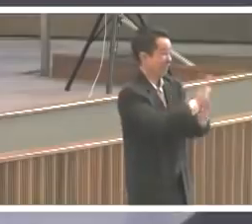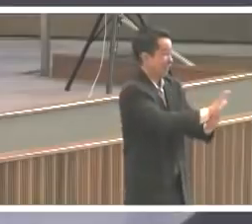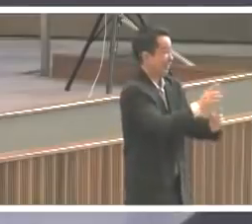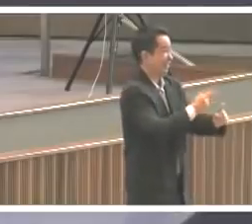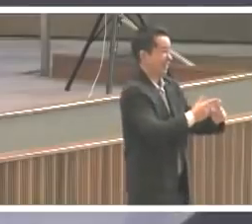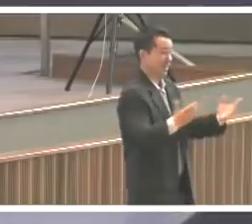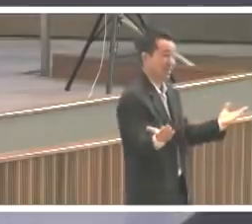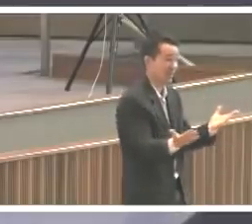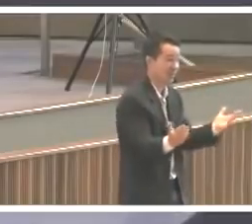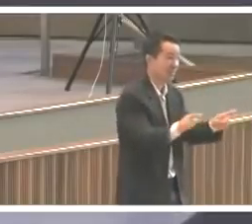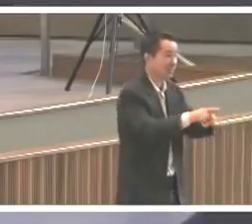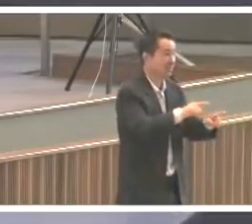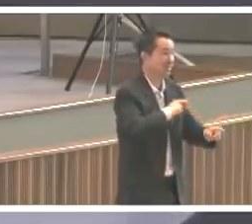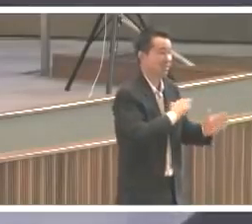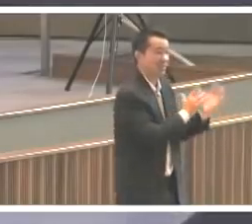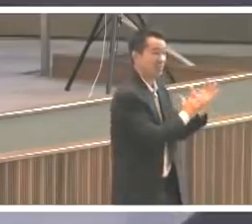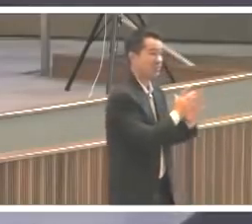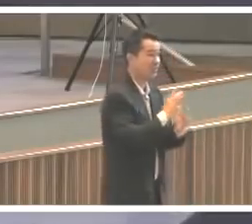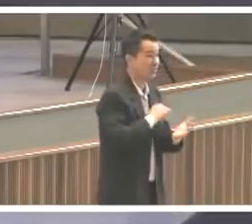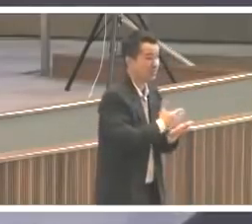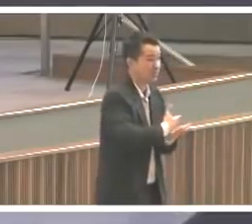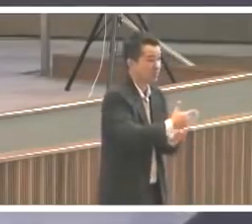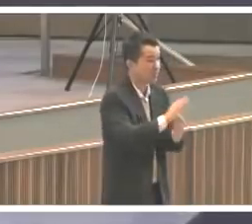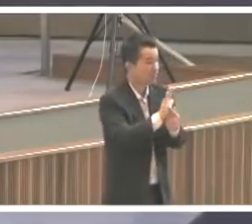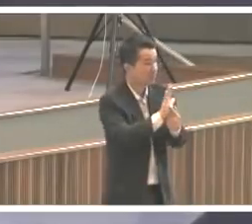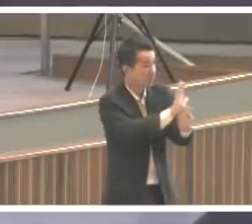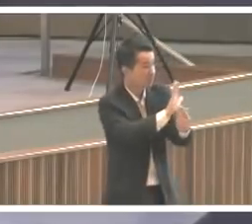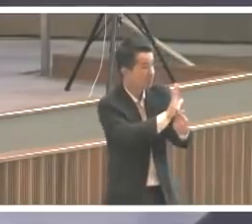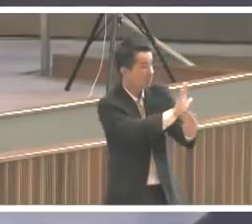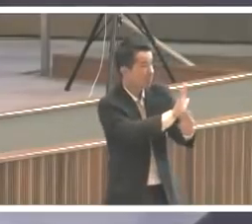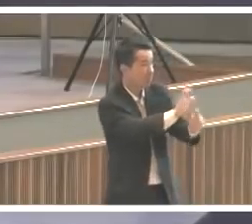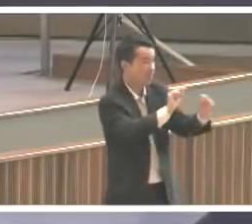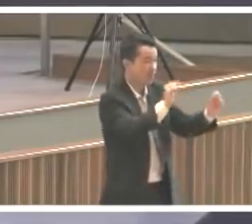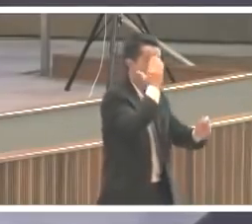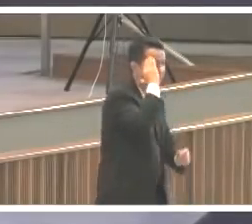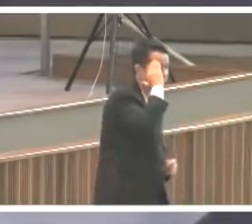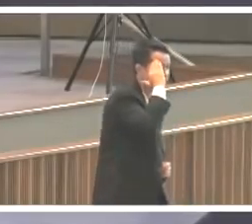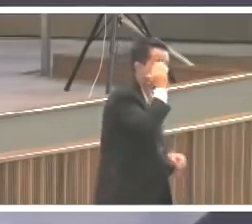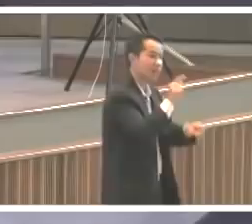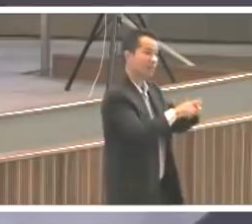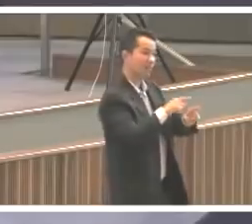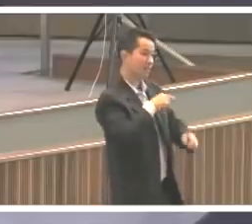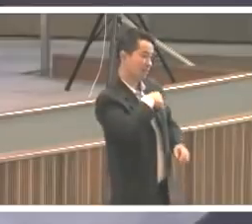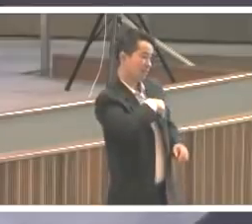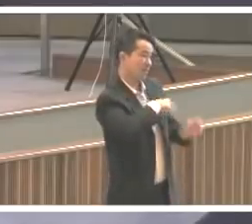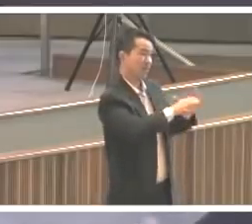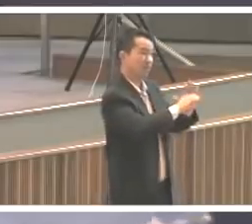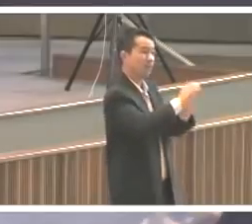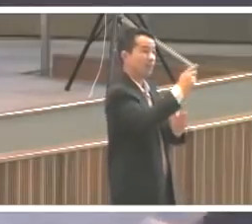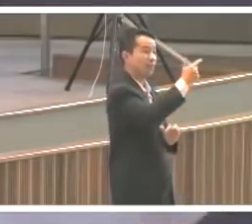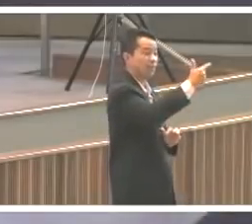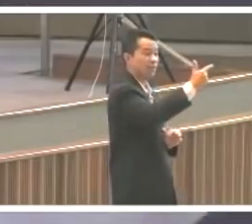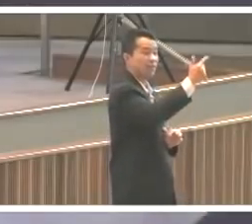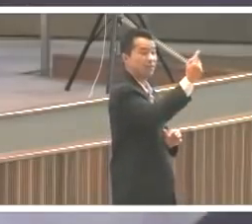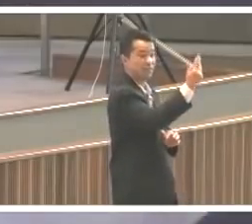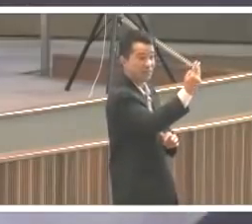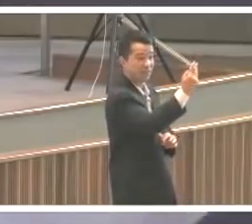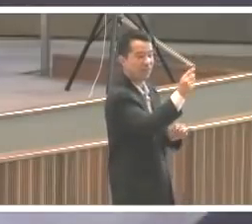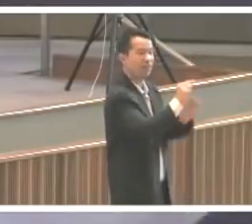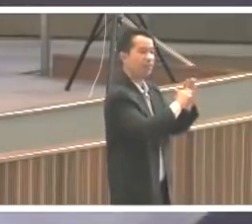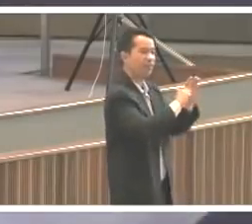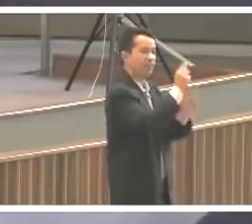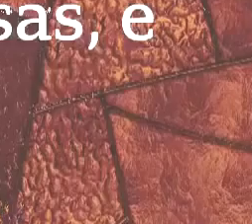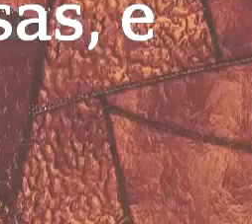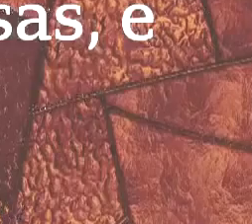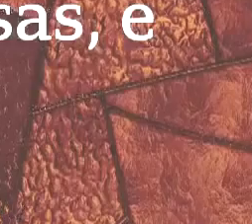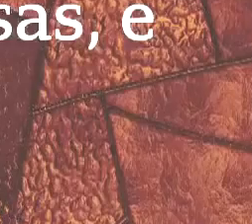vai sendo amplificado, o seu entendimento, em Mateus capítulo 23, 37, onde a Bíblia diz